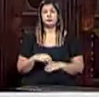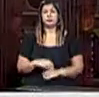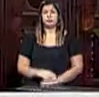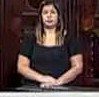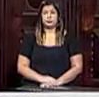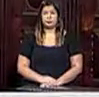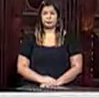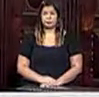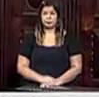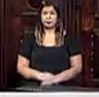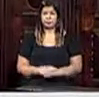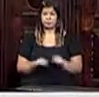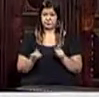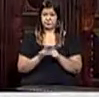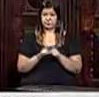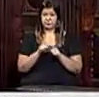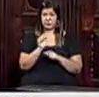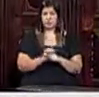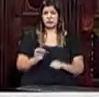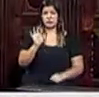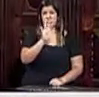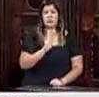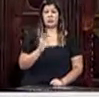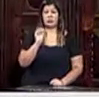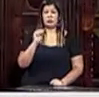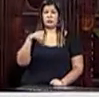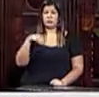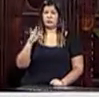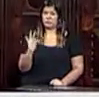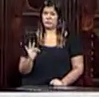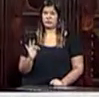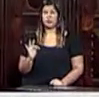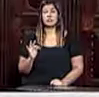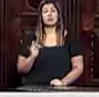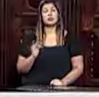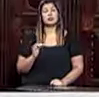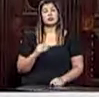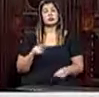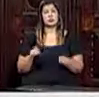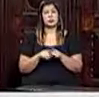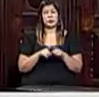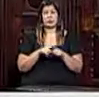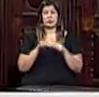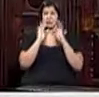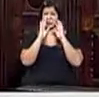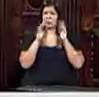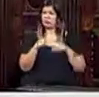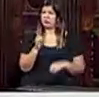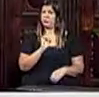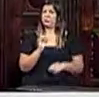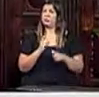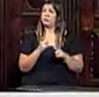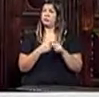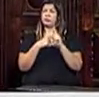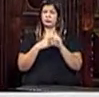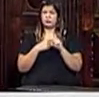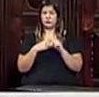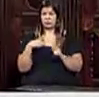pela Agência Nacional de Petróleo, ANP, o não reconhecimento desta dívida,